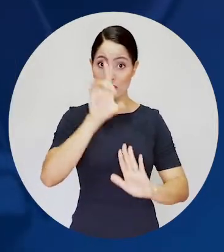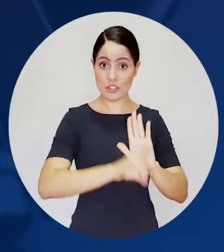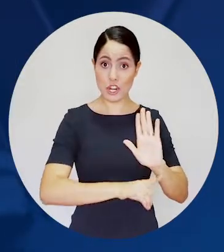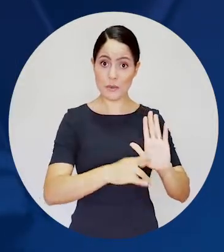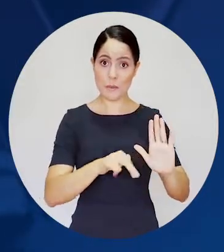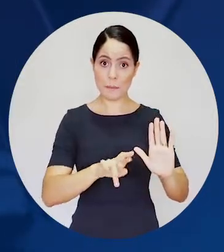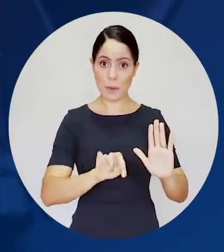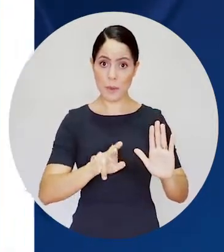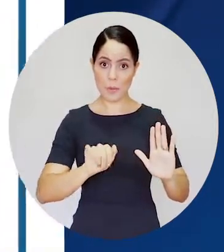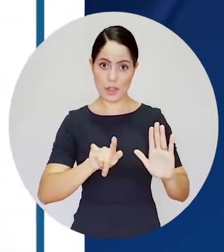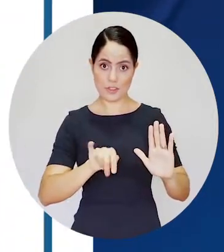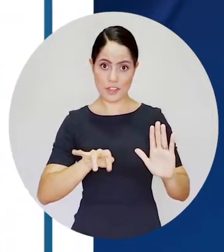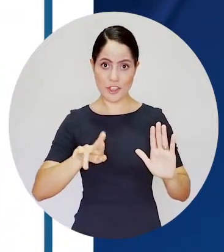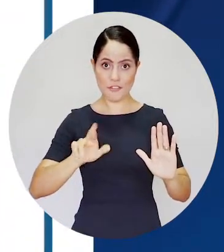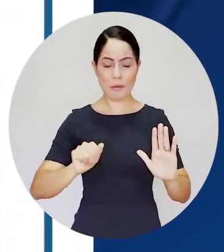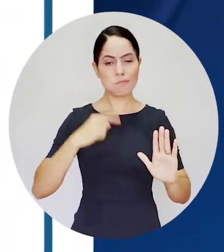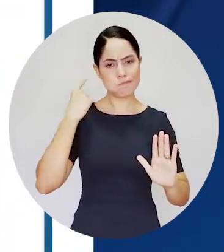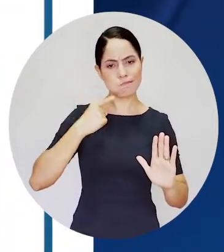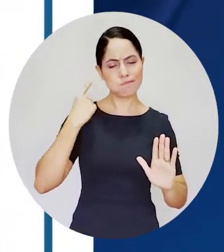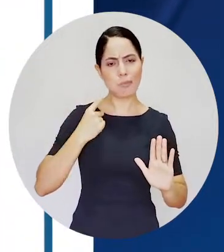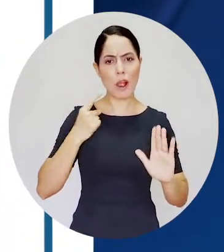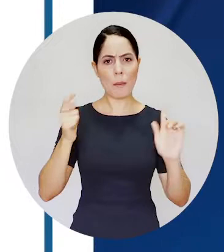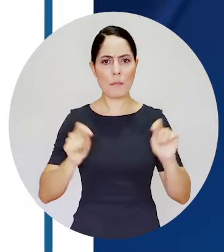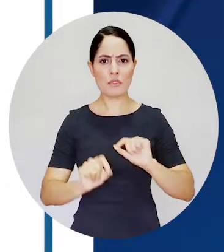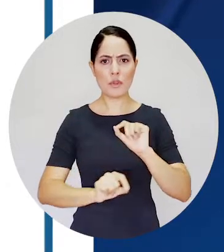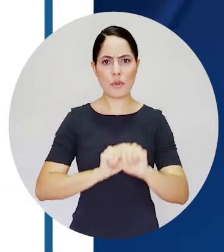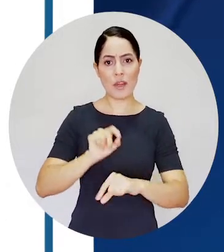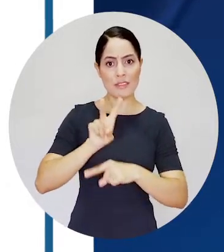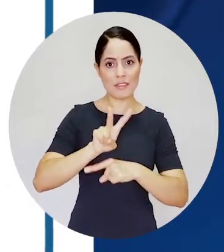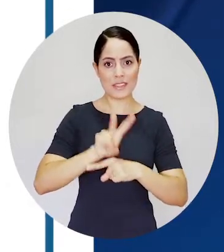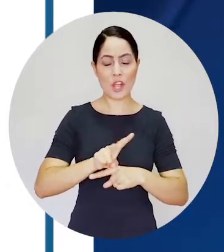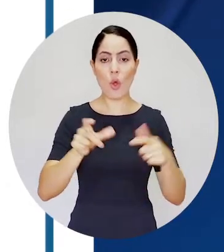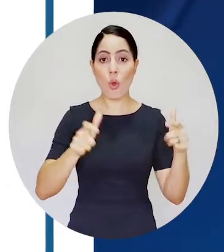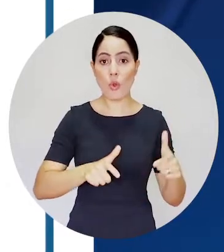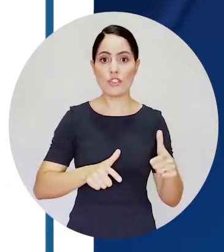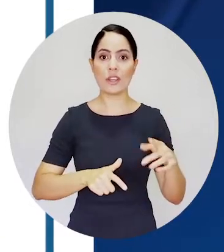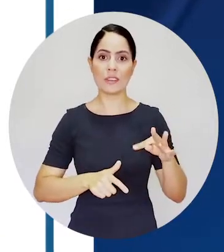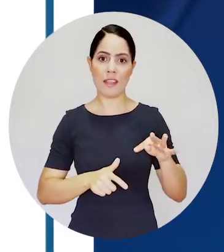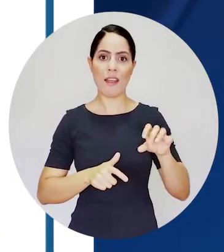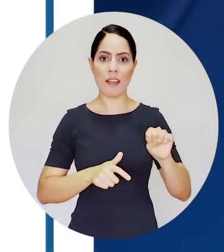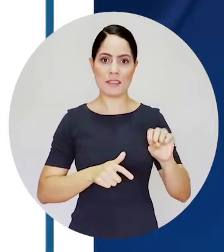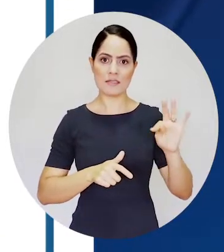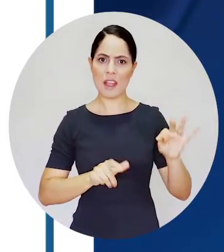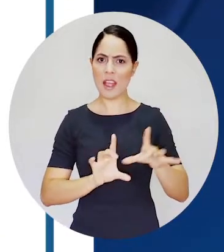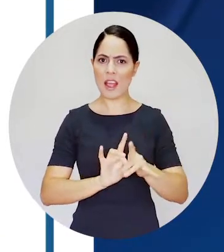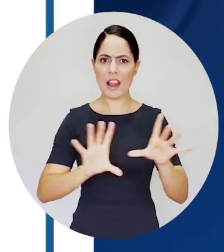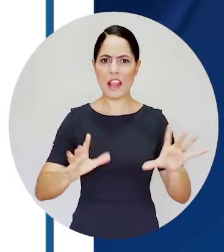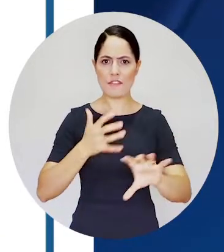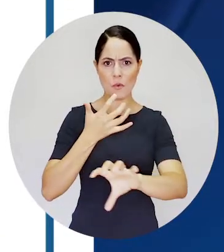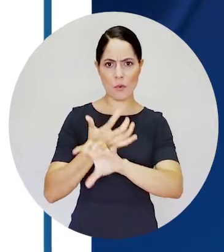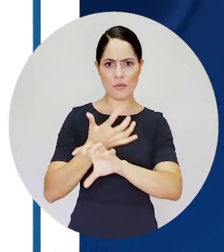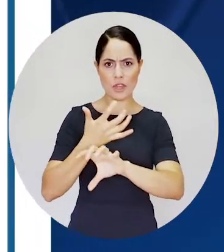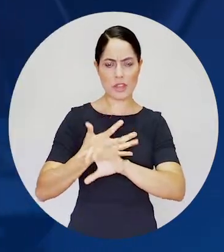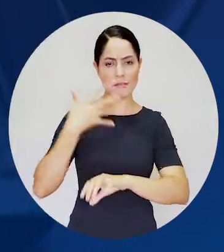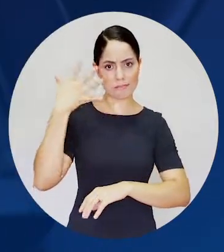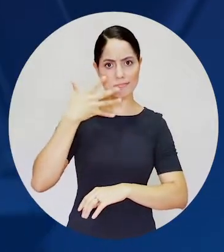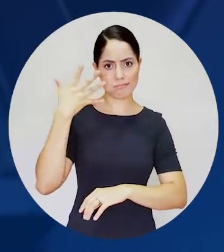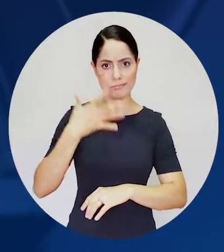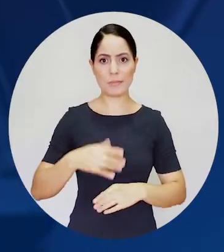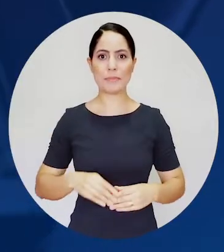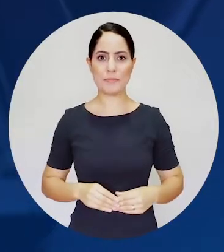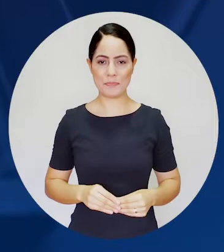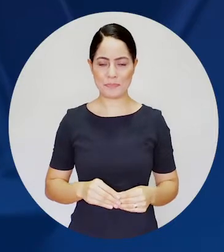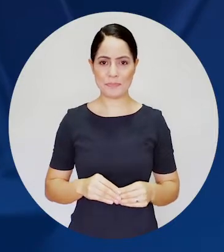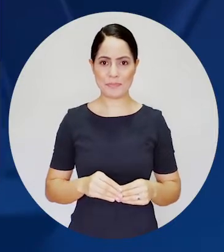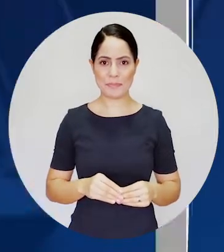das prerrogativas da advocacia, ao garantir junto ao TST a realização de sustentação oral por